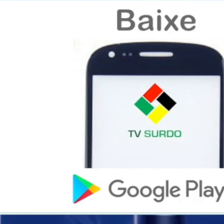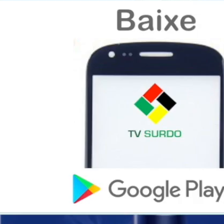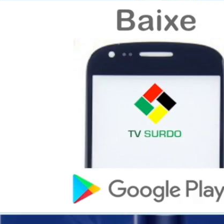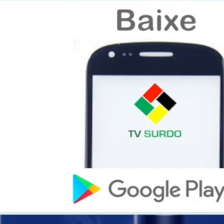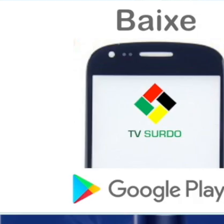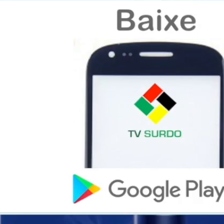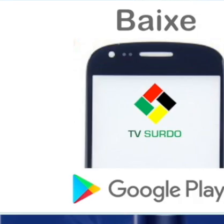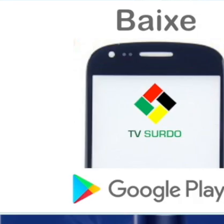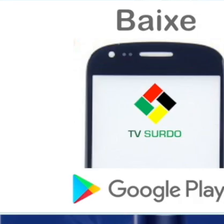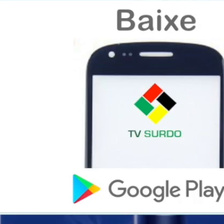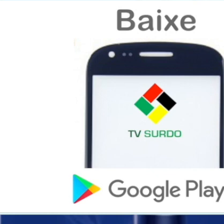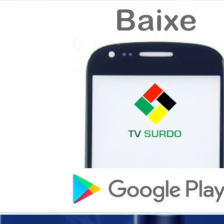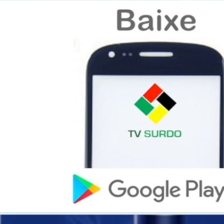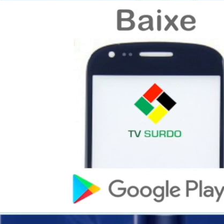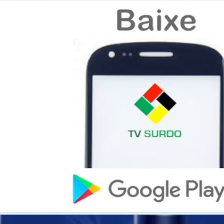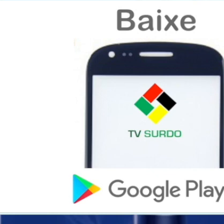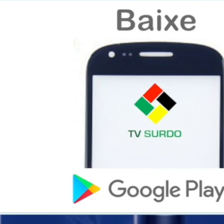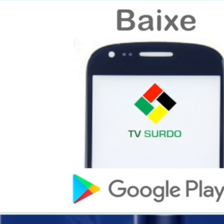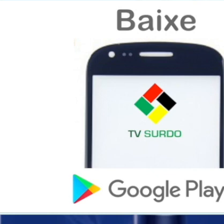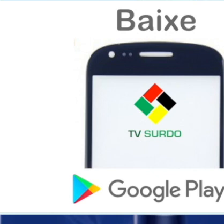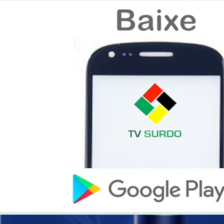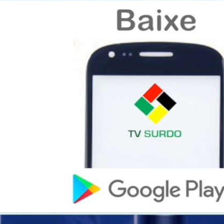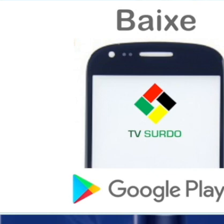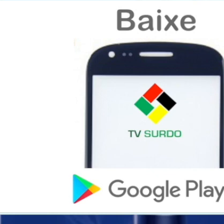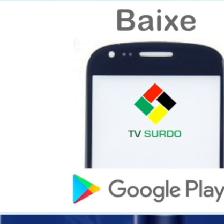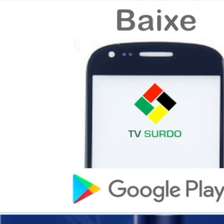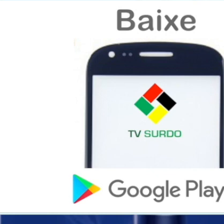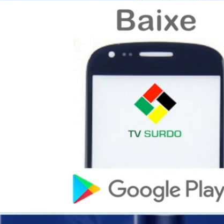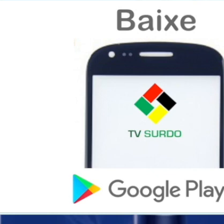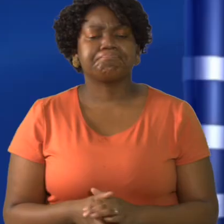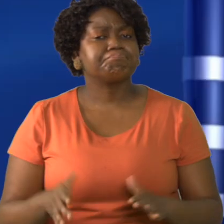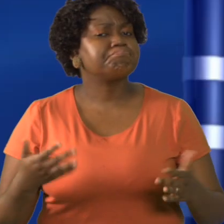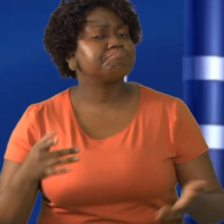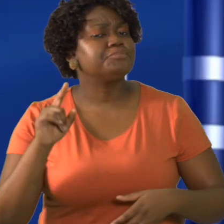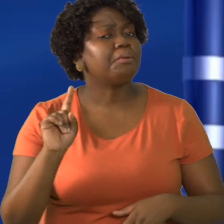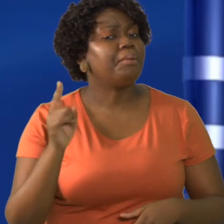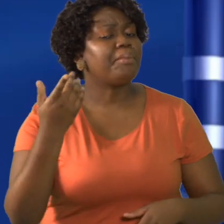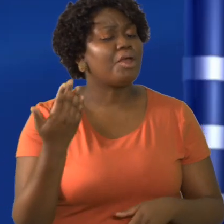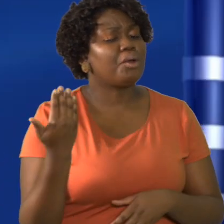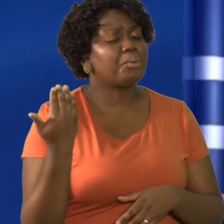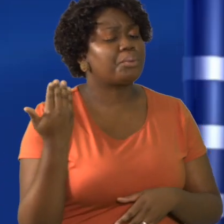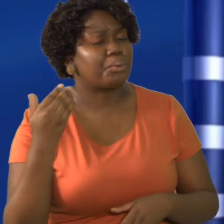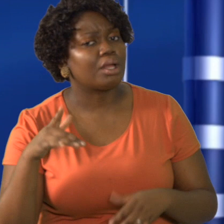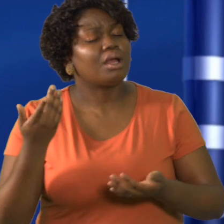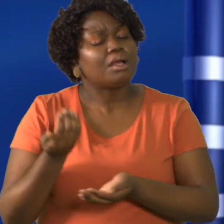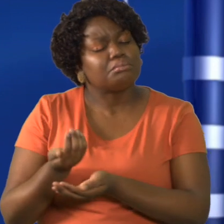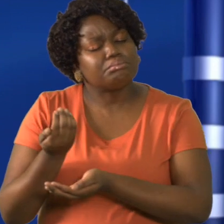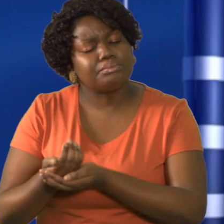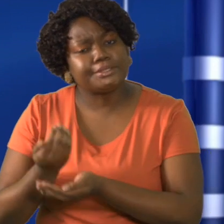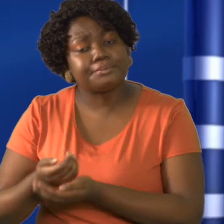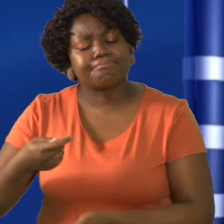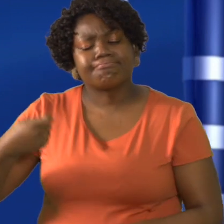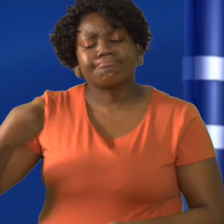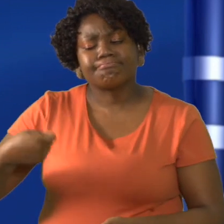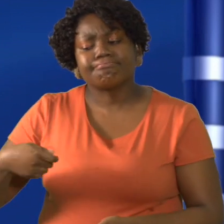Olá, bem-vindo de volta ao programa de televisão mais inclusivo do país. No bloco passado, reportamos